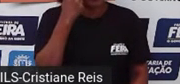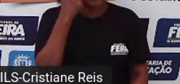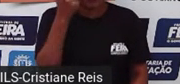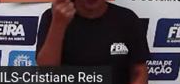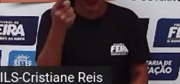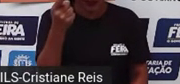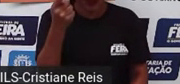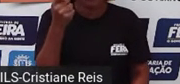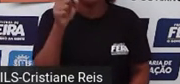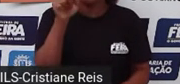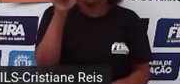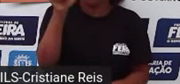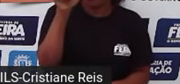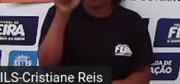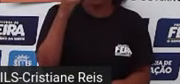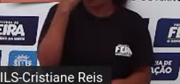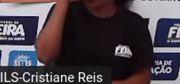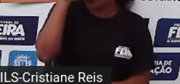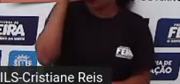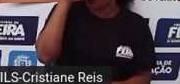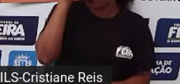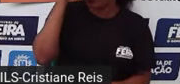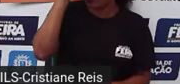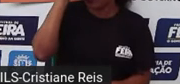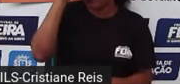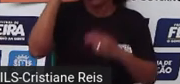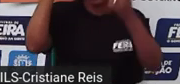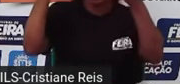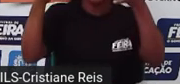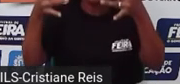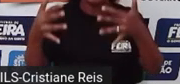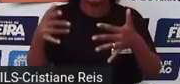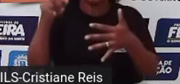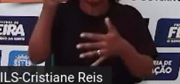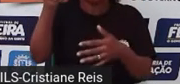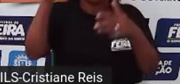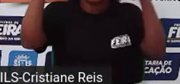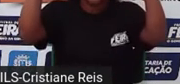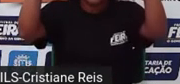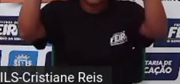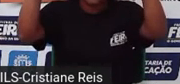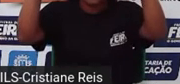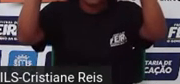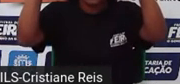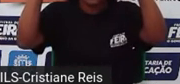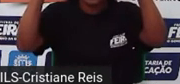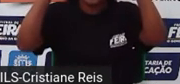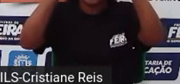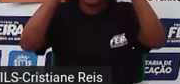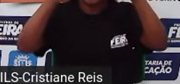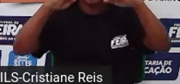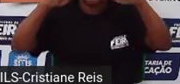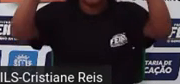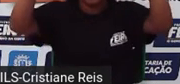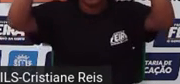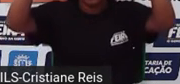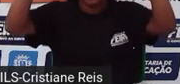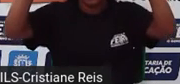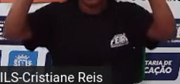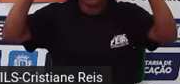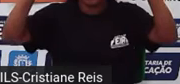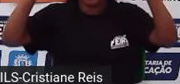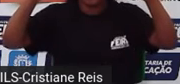fábrica na casa do papai noel percebe o clima do lugar né Neve Neve Neve Neve Neve